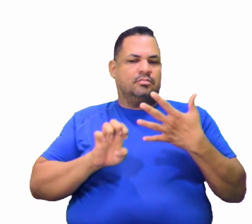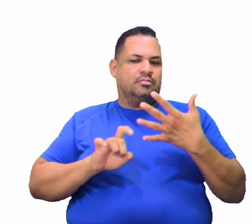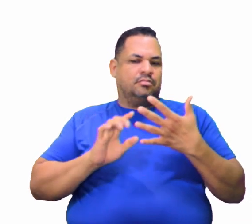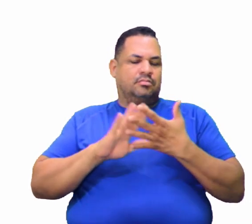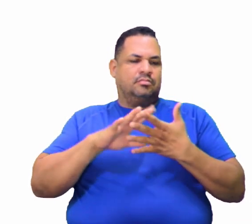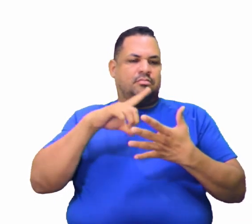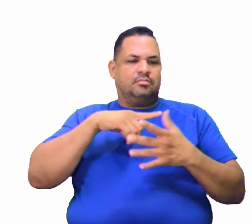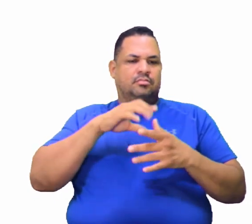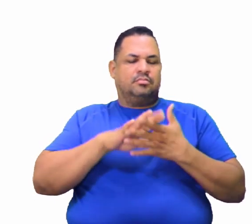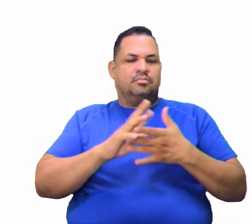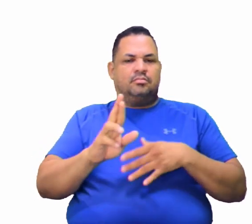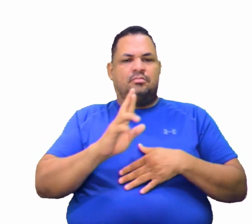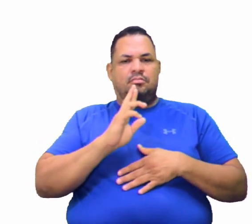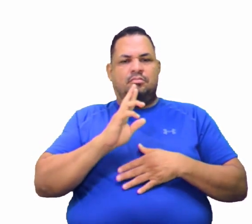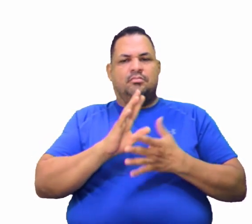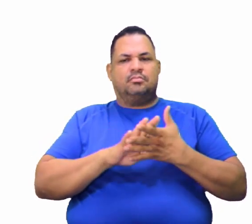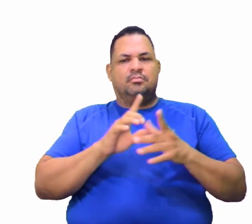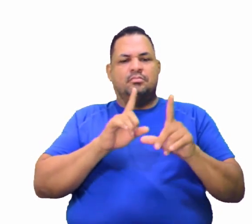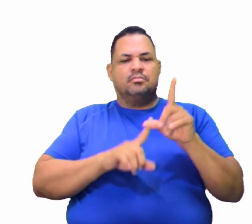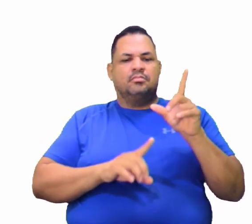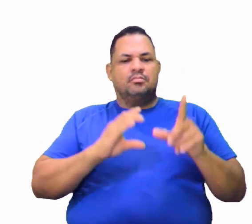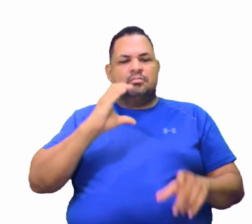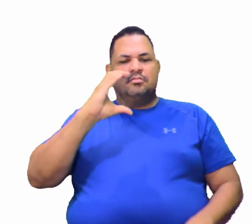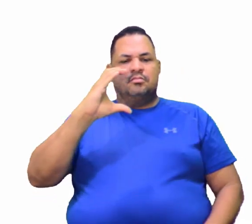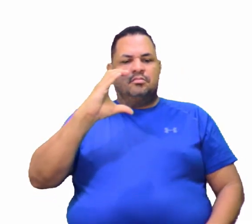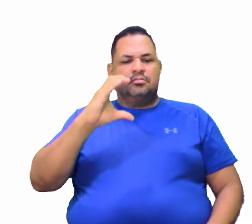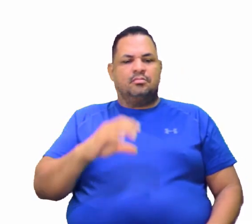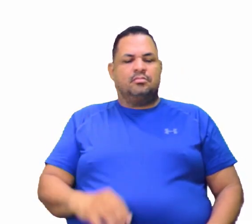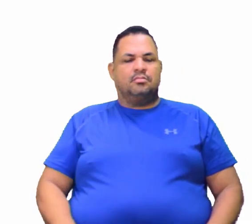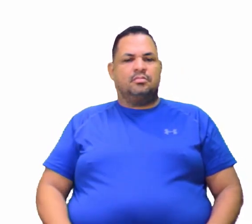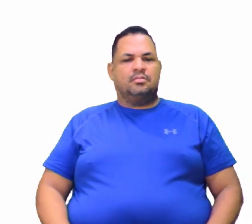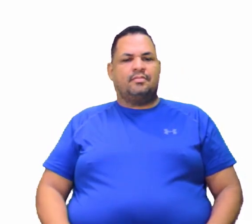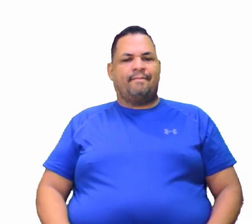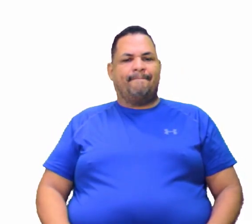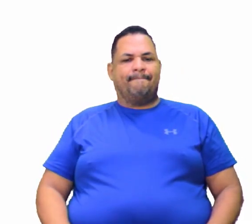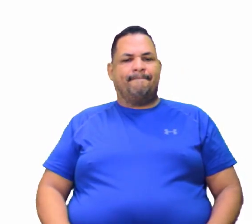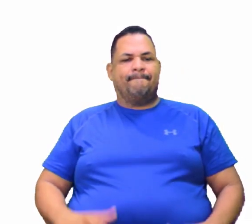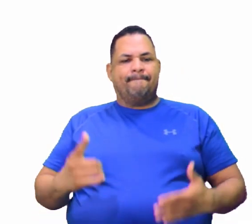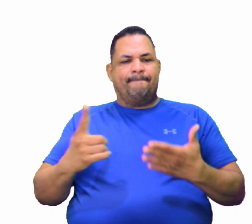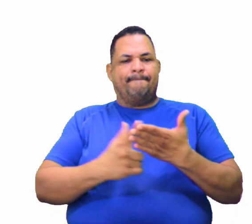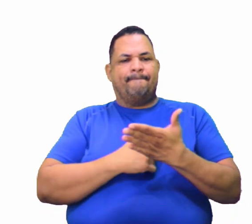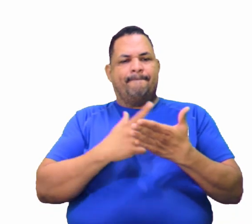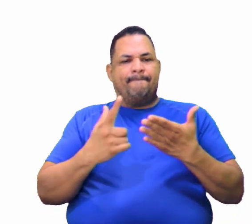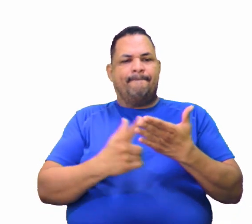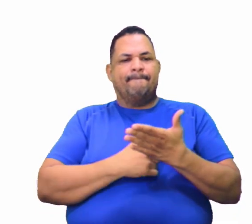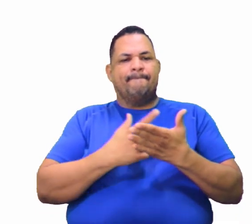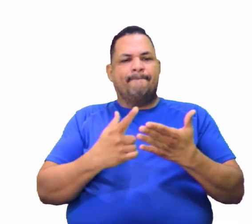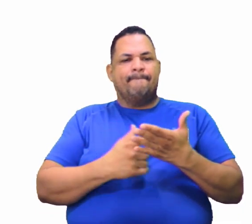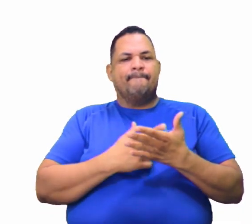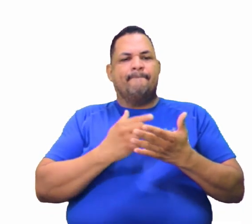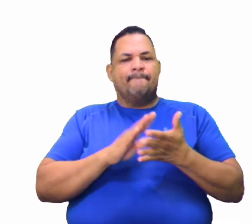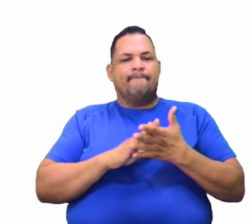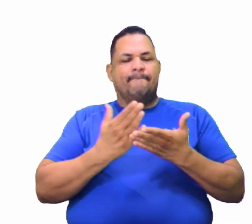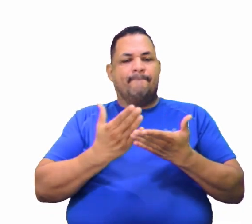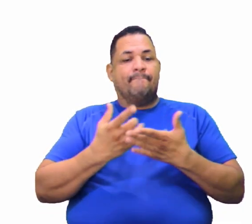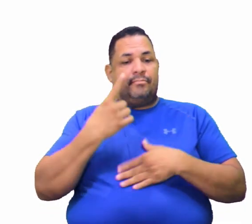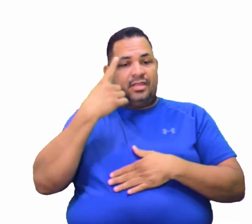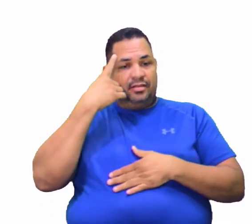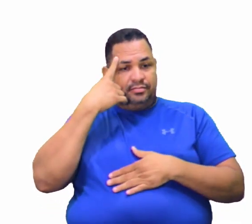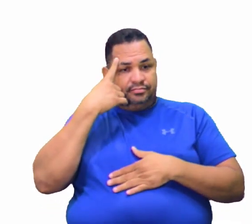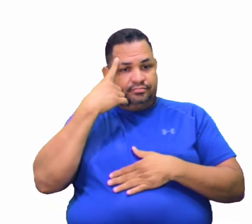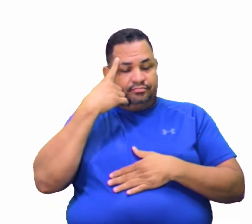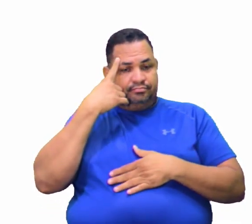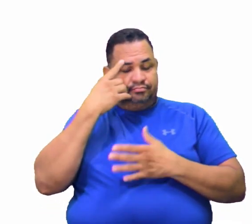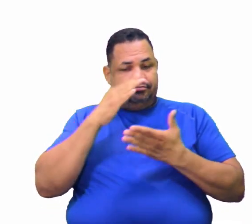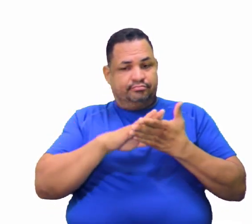temos aqui o gabarito, letra C, né? Esses livros são os que se acham